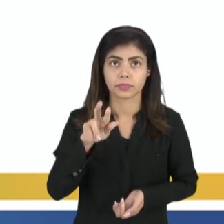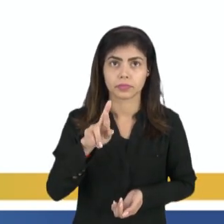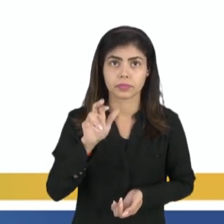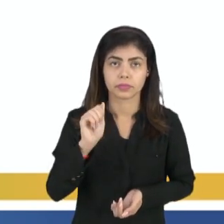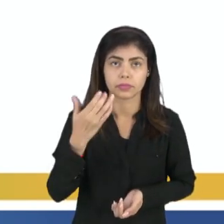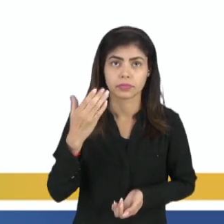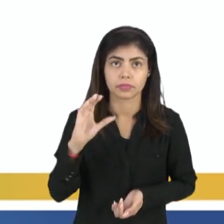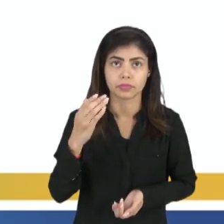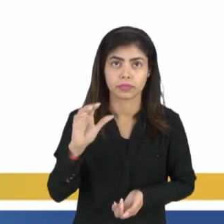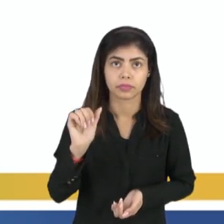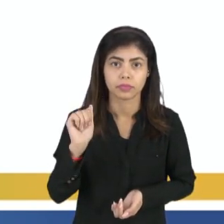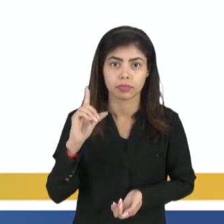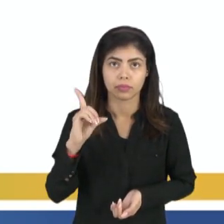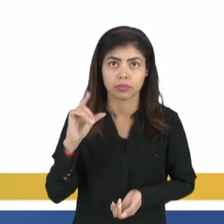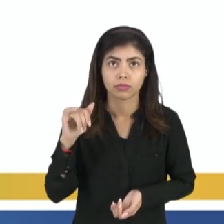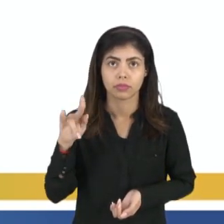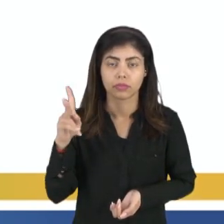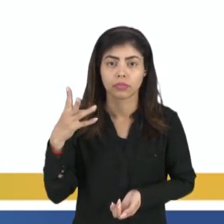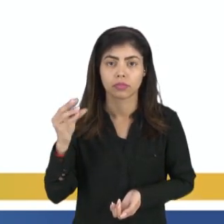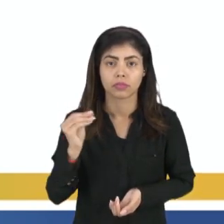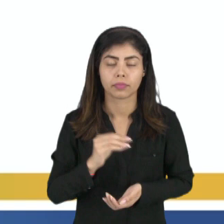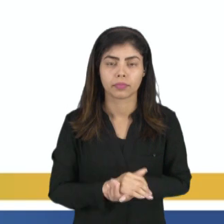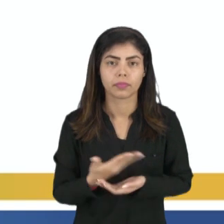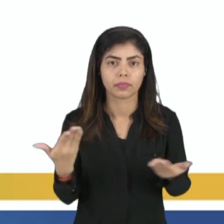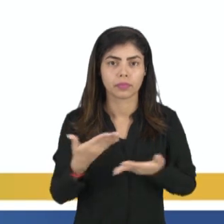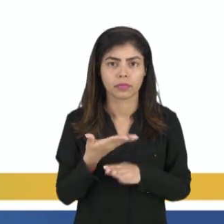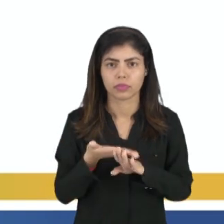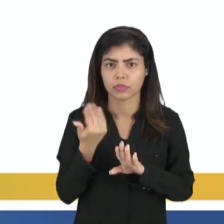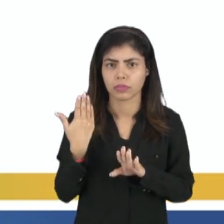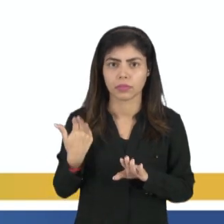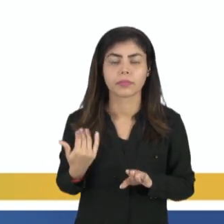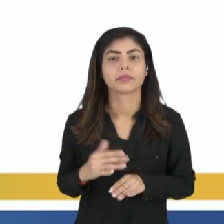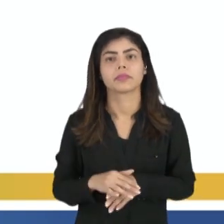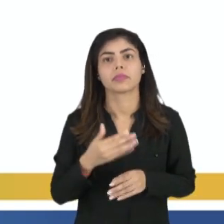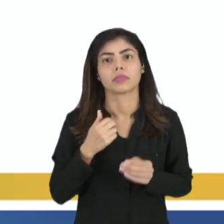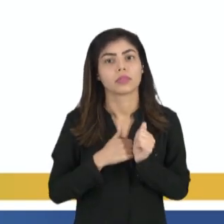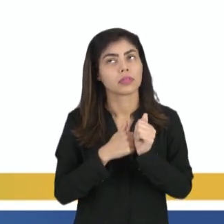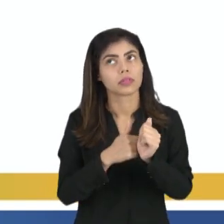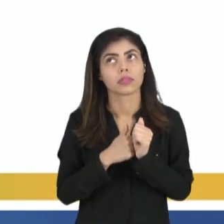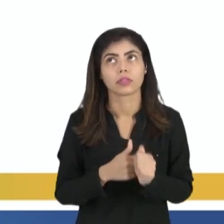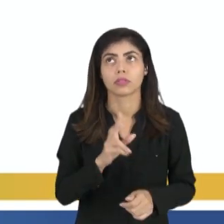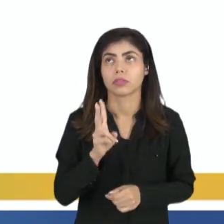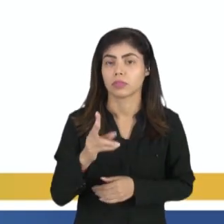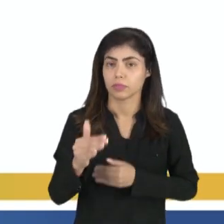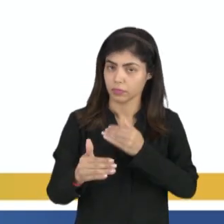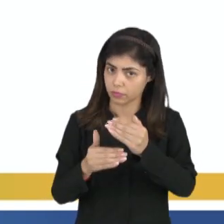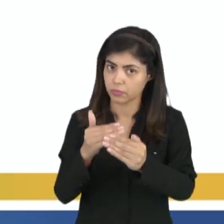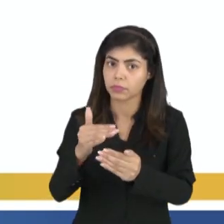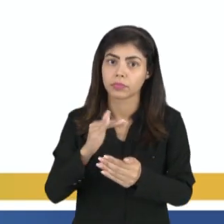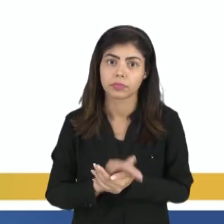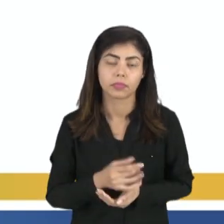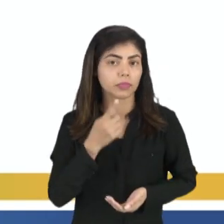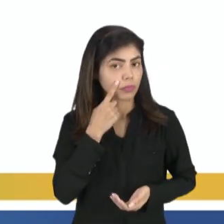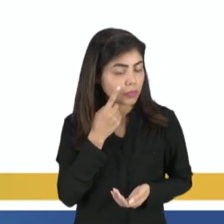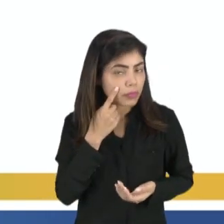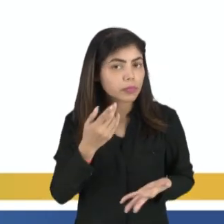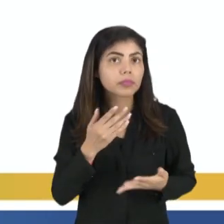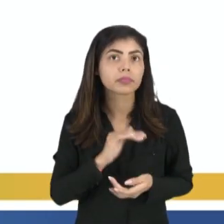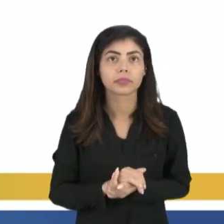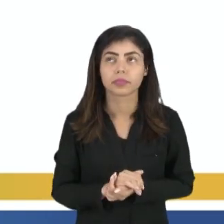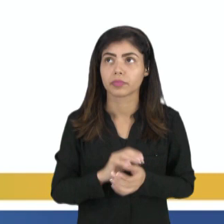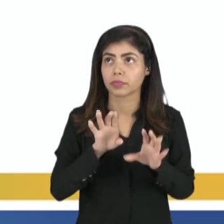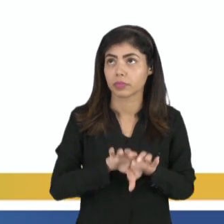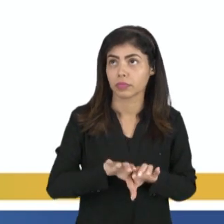engraçadinho que vocês estão bem já viram anteriormente vamos seguir o mesmo processo estão lembrando